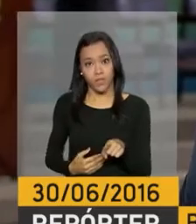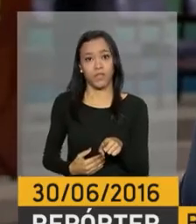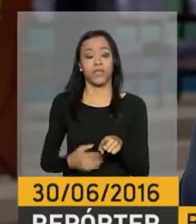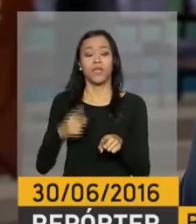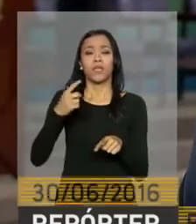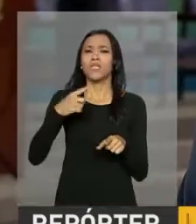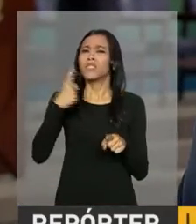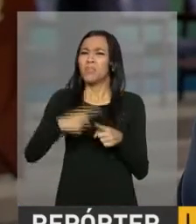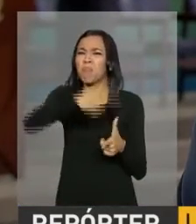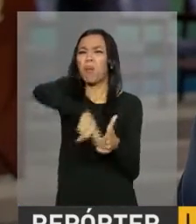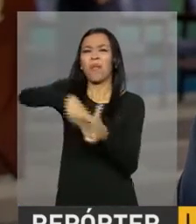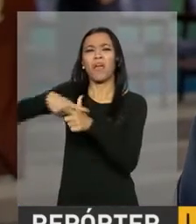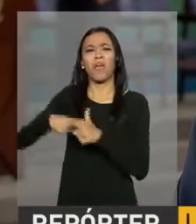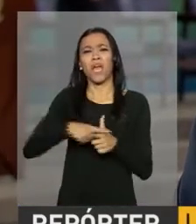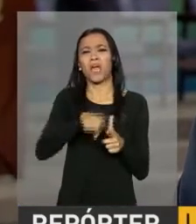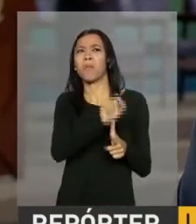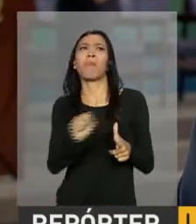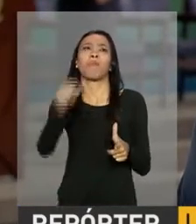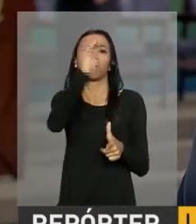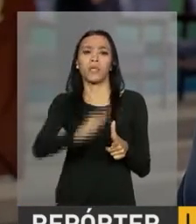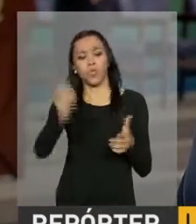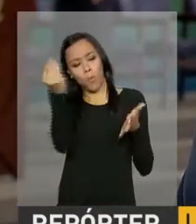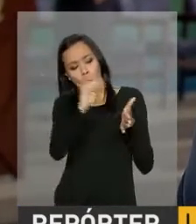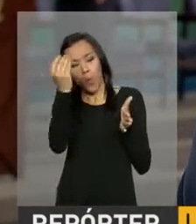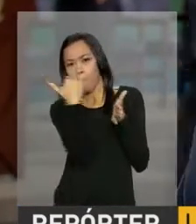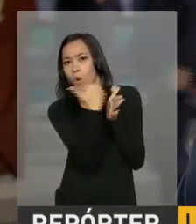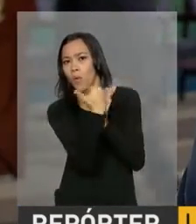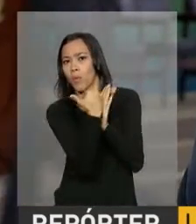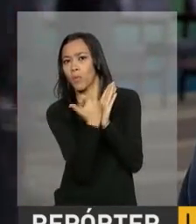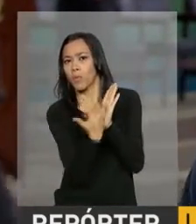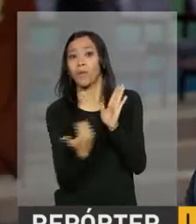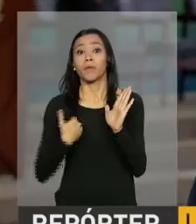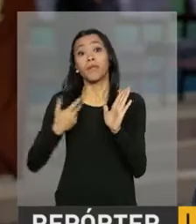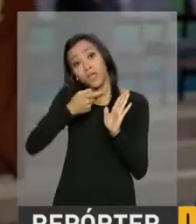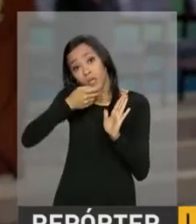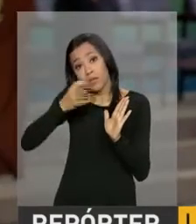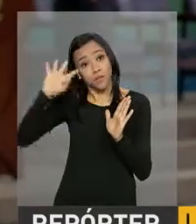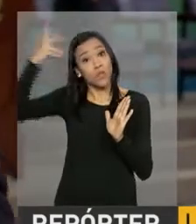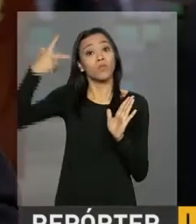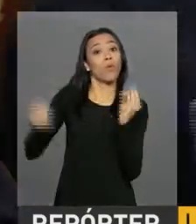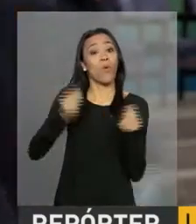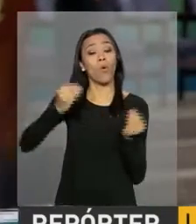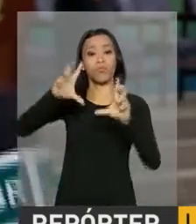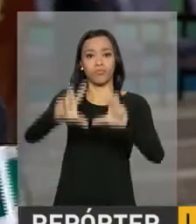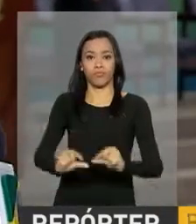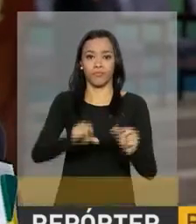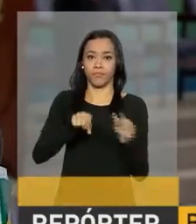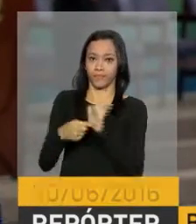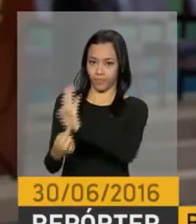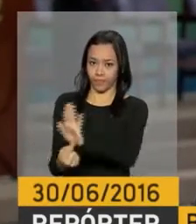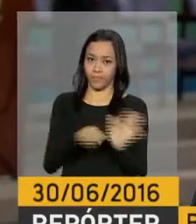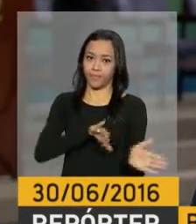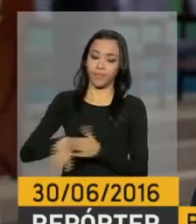principais problemas nacionais e estamos sugerindo como eles podem ser superados. Essa que é a ideia. Perfeito. Como é que o senhor avalia